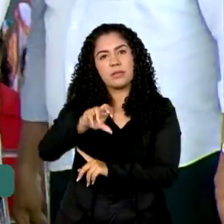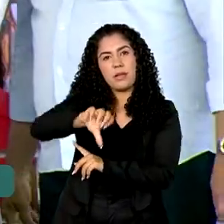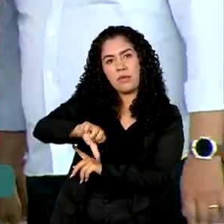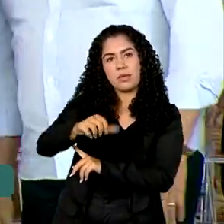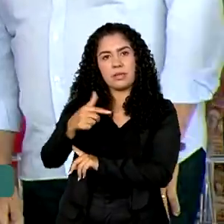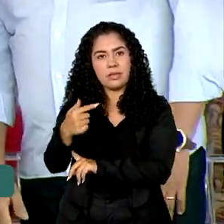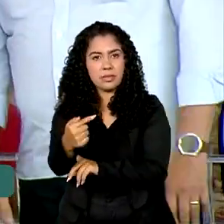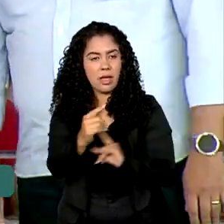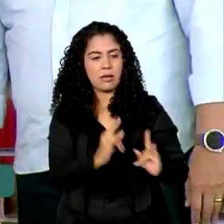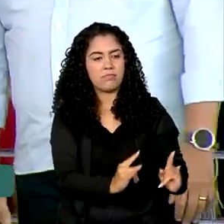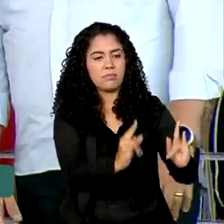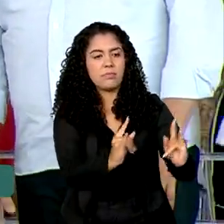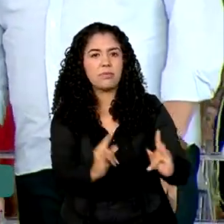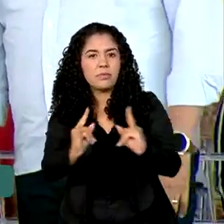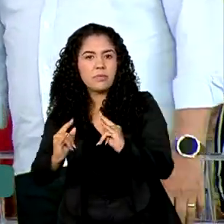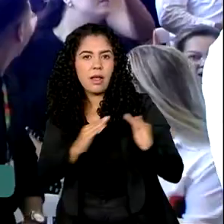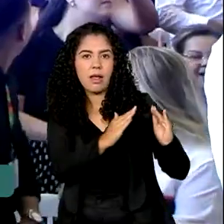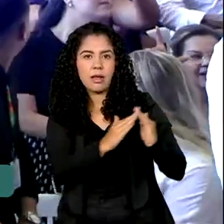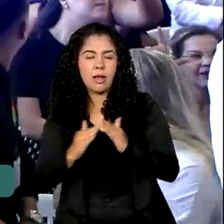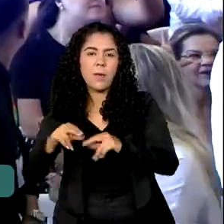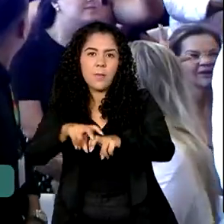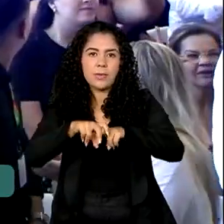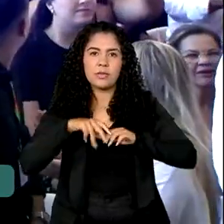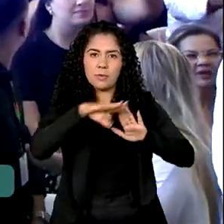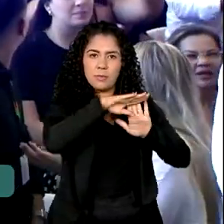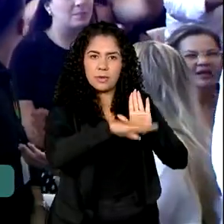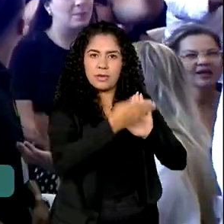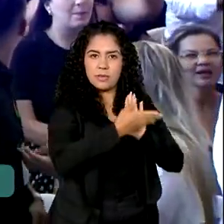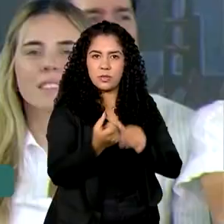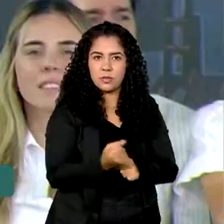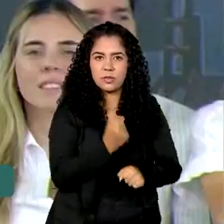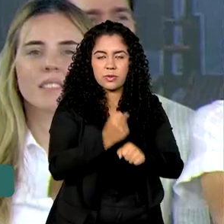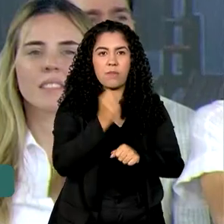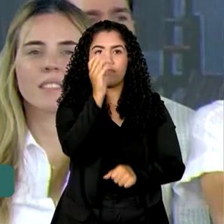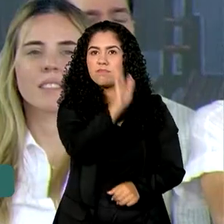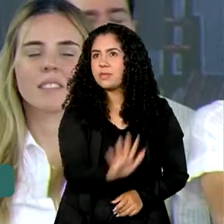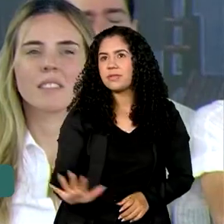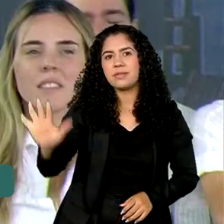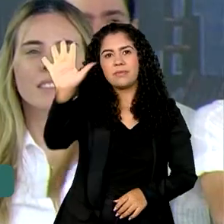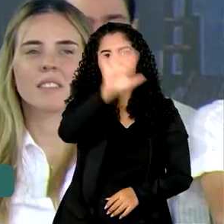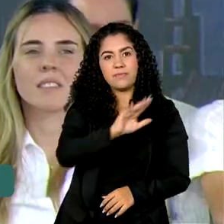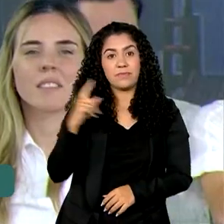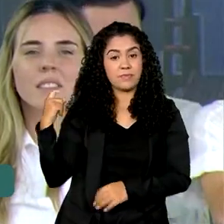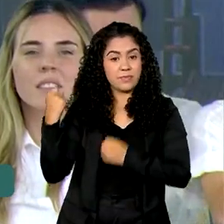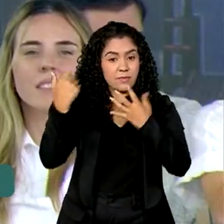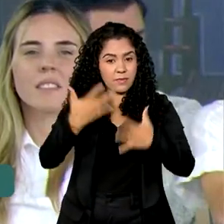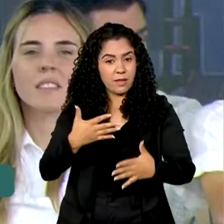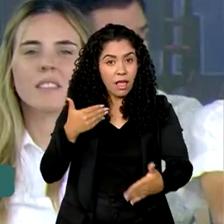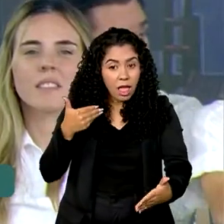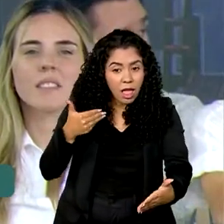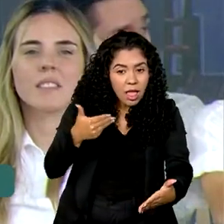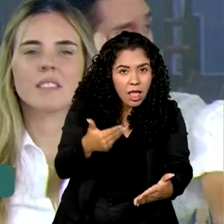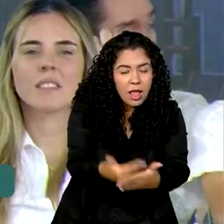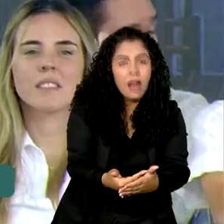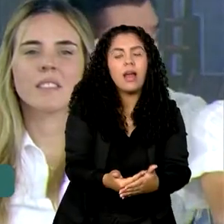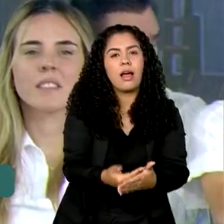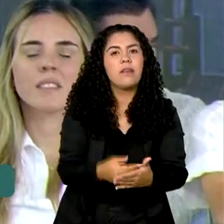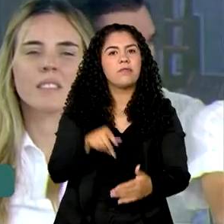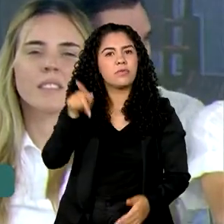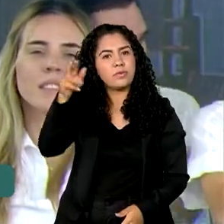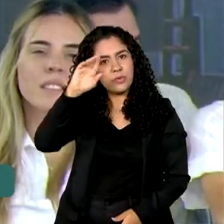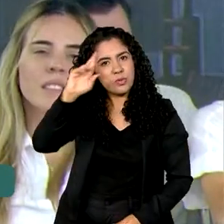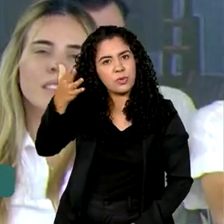16.597 moradias do Minha Casa Minha Vida em todo o país. Em breve, o senhor vai estar chegando numa meta,